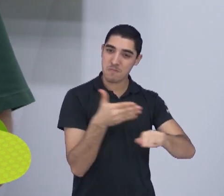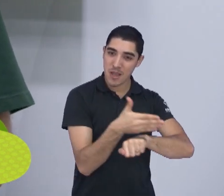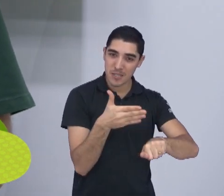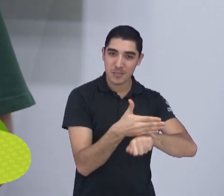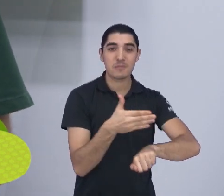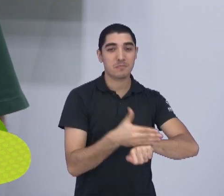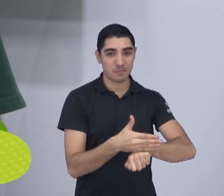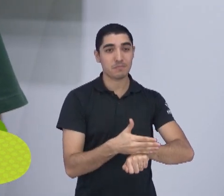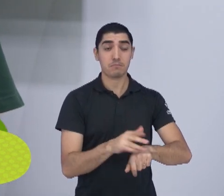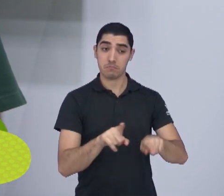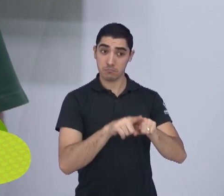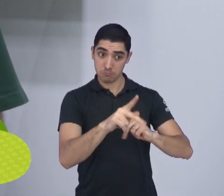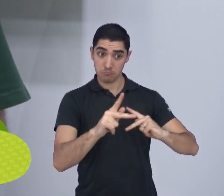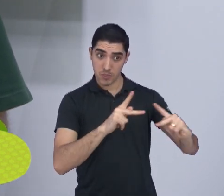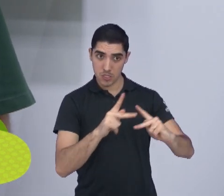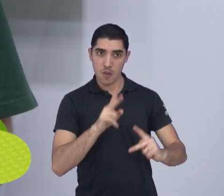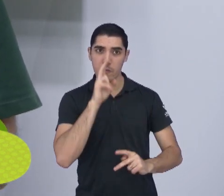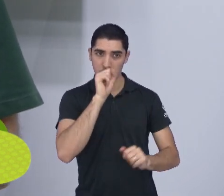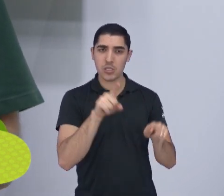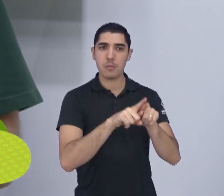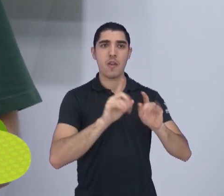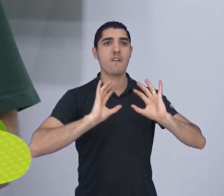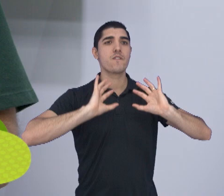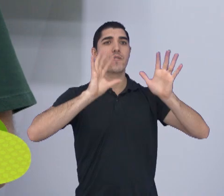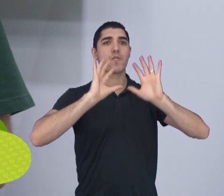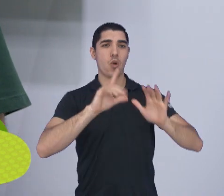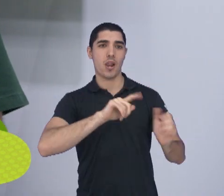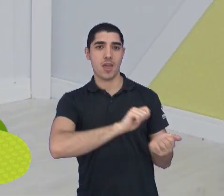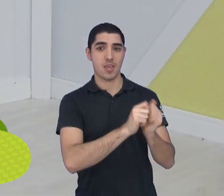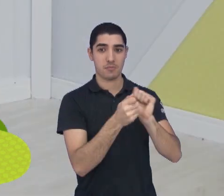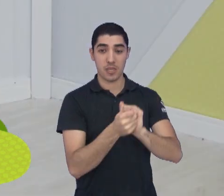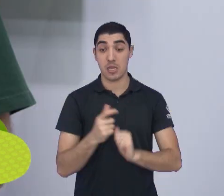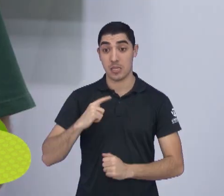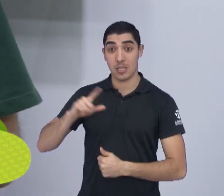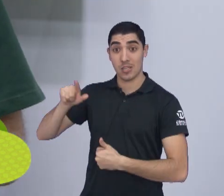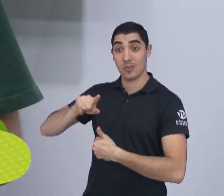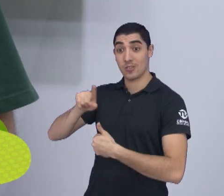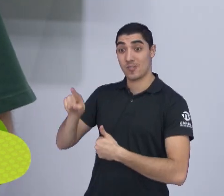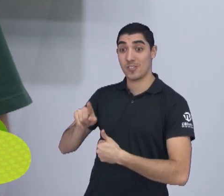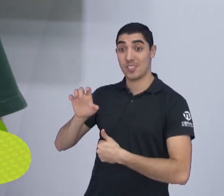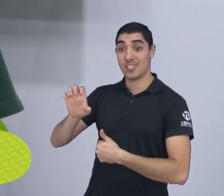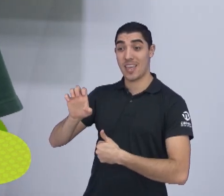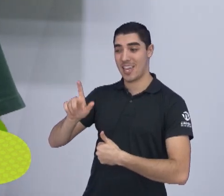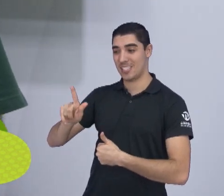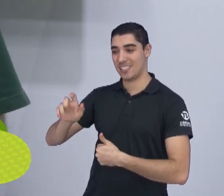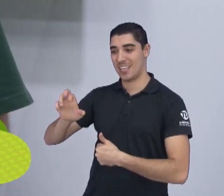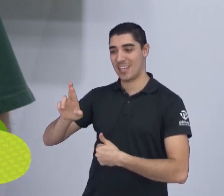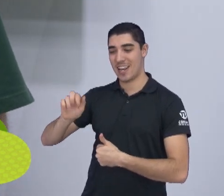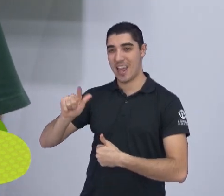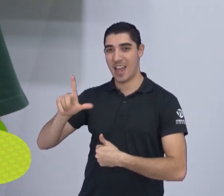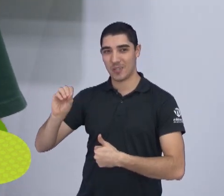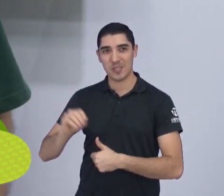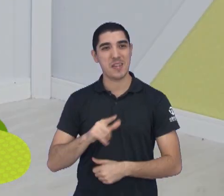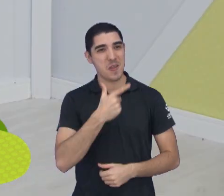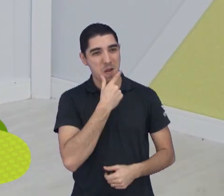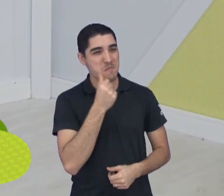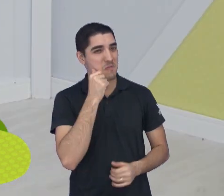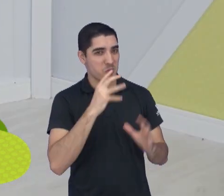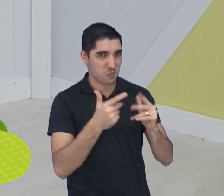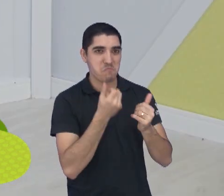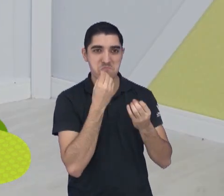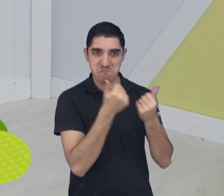JOME. E o São José também vai forte no vôlei, né? O vôlei adaptado, tanto Zé Geraldo. Tanto masculino quanto feminino, vai muito bem. Pois